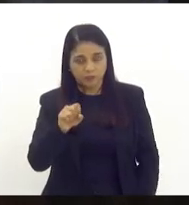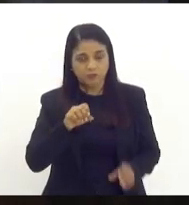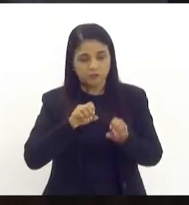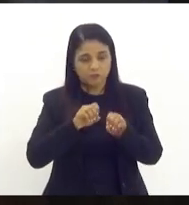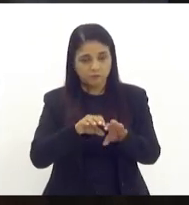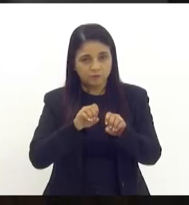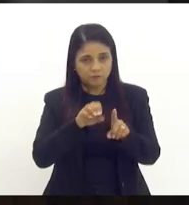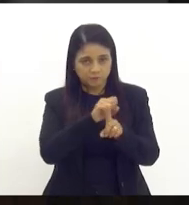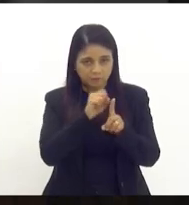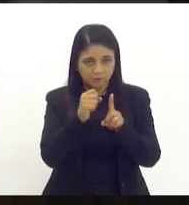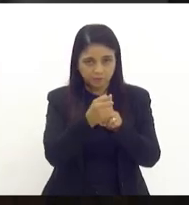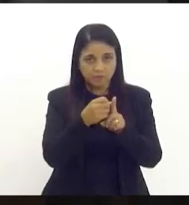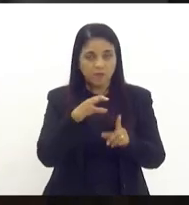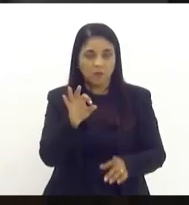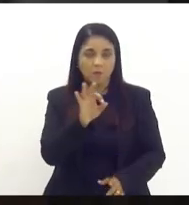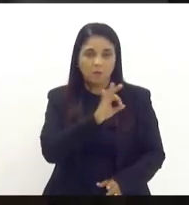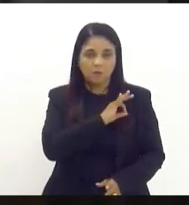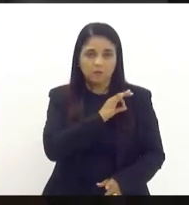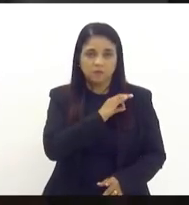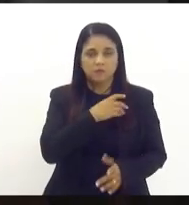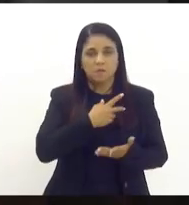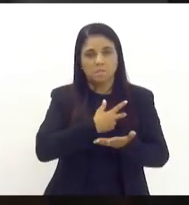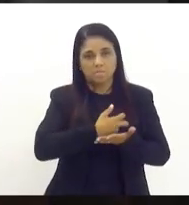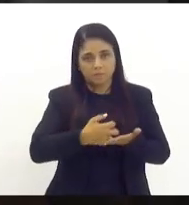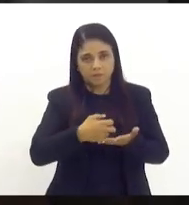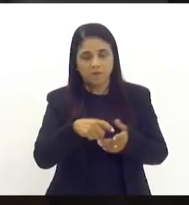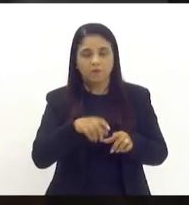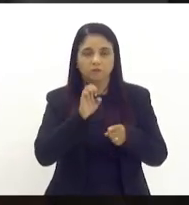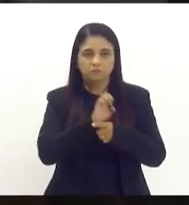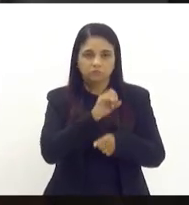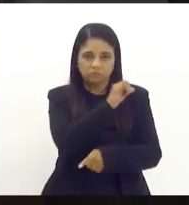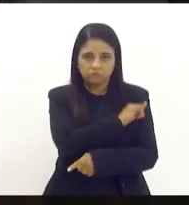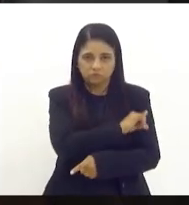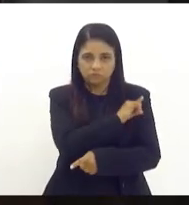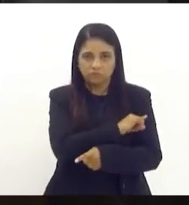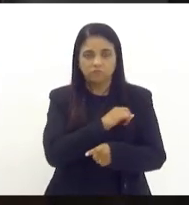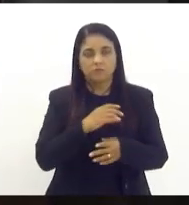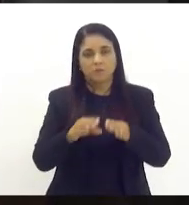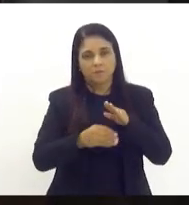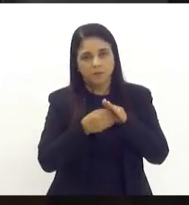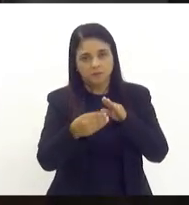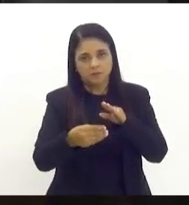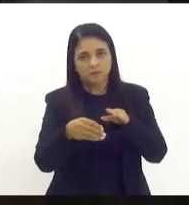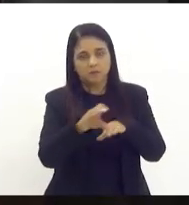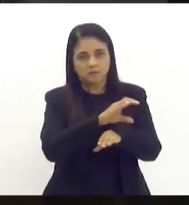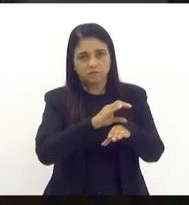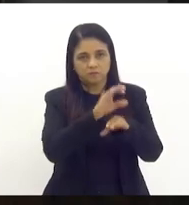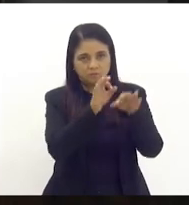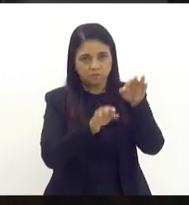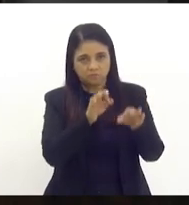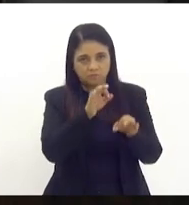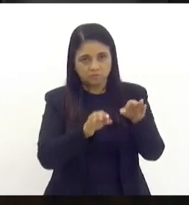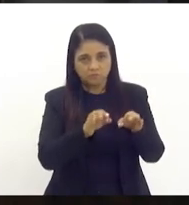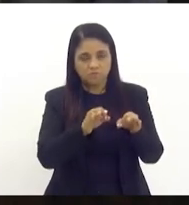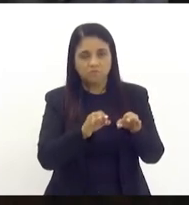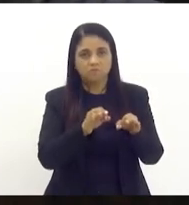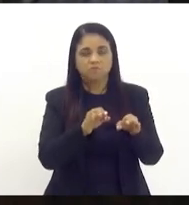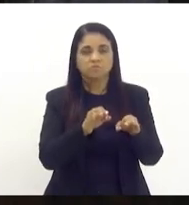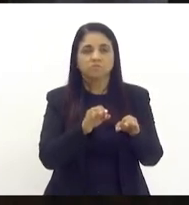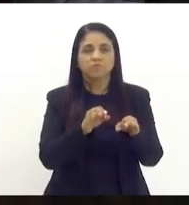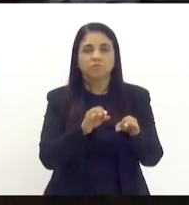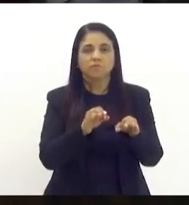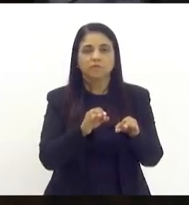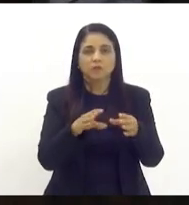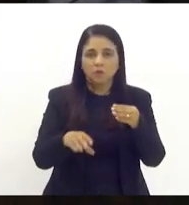e polícias penais do Estado do Rio de Janeiro parecia das comissões de construções de Justiça pela juricicidade